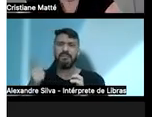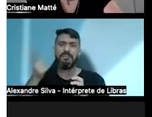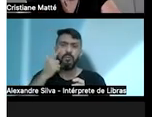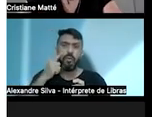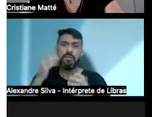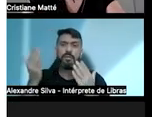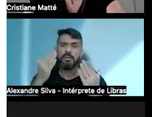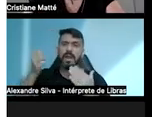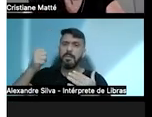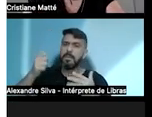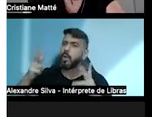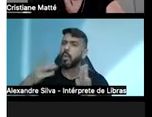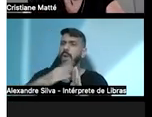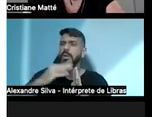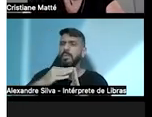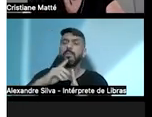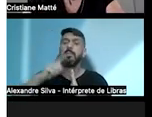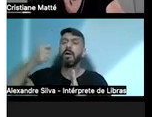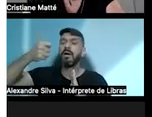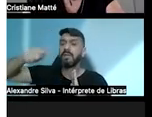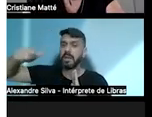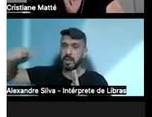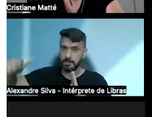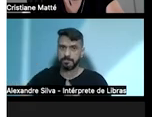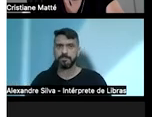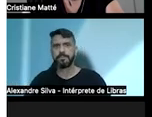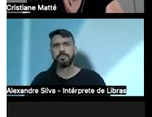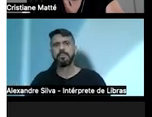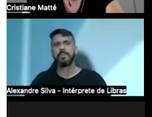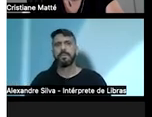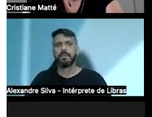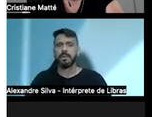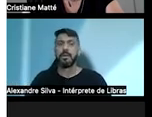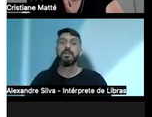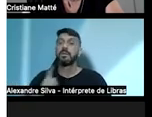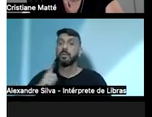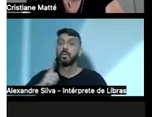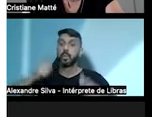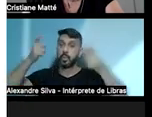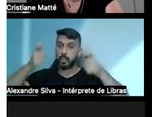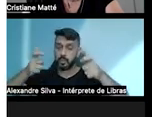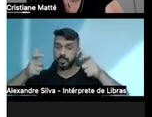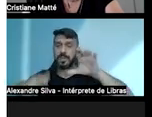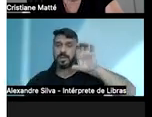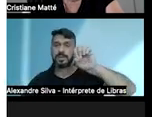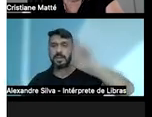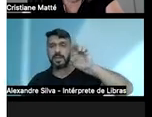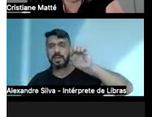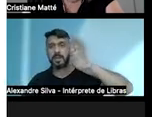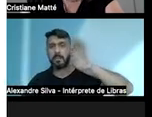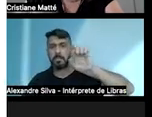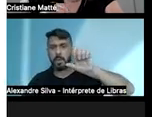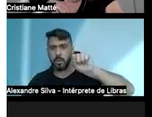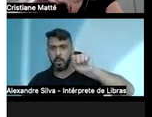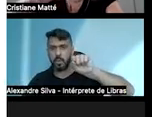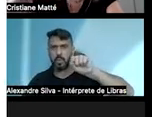modelo animal e fomos avaliar primeiro os níveis de espécies reativas lá no cerebelo dos filhotes.